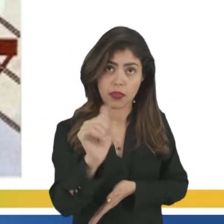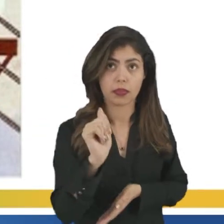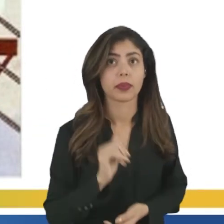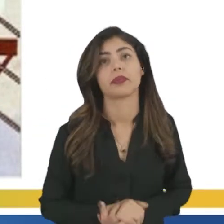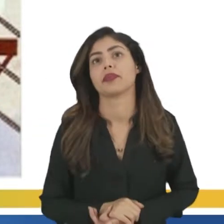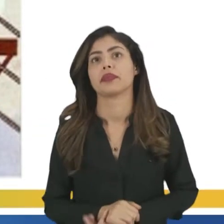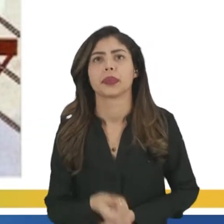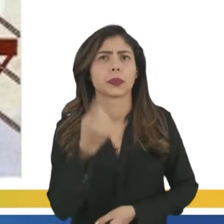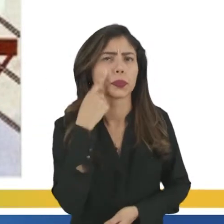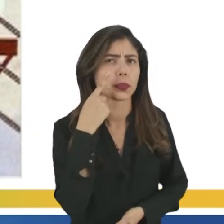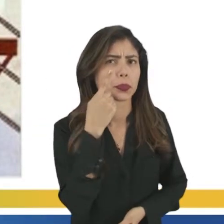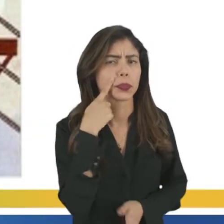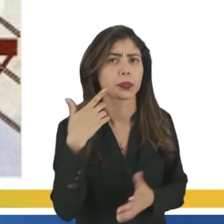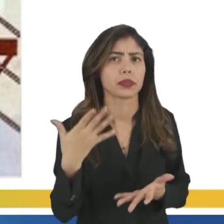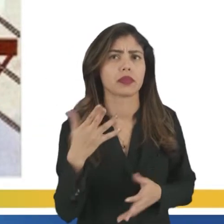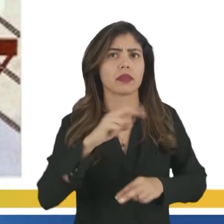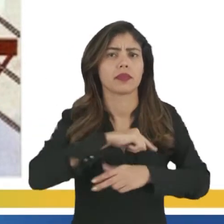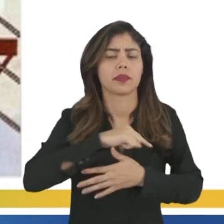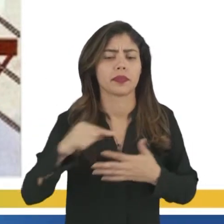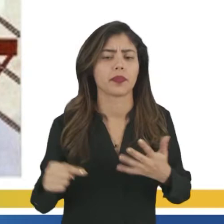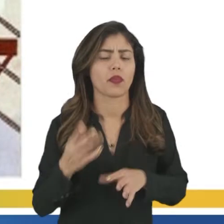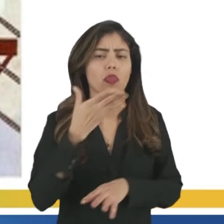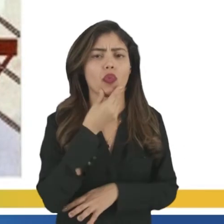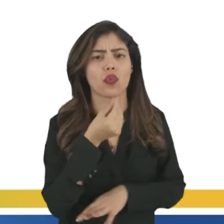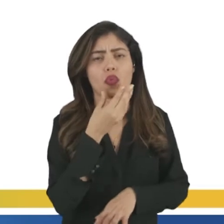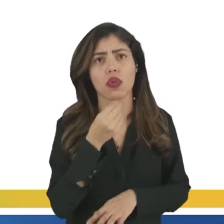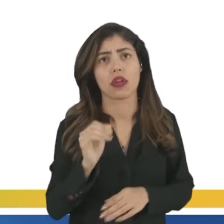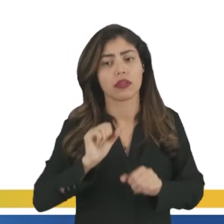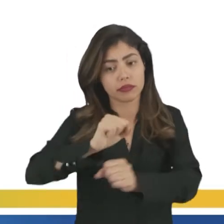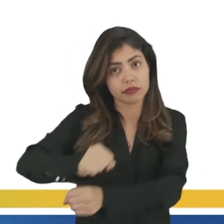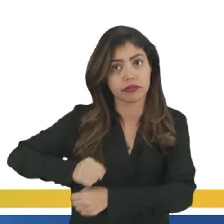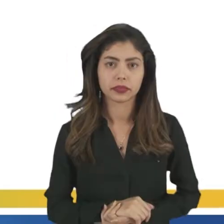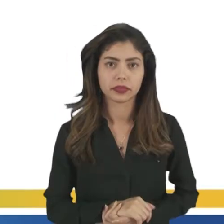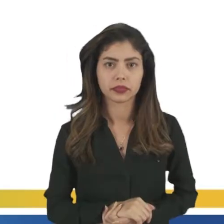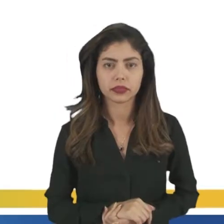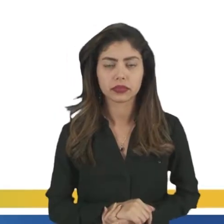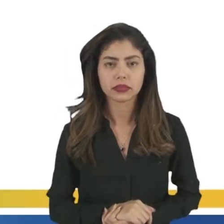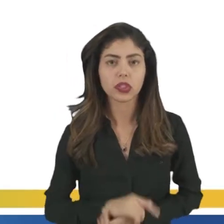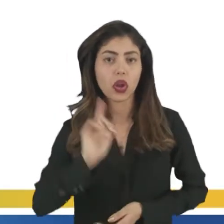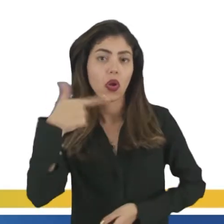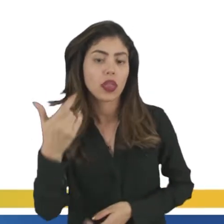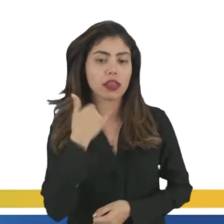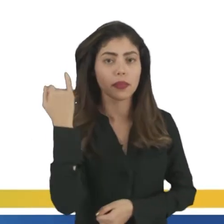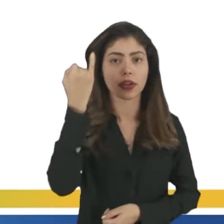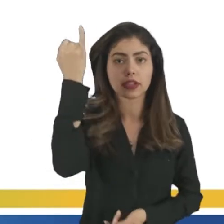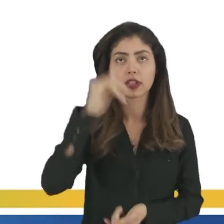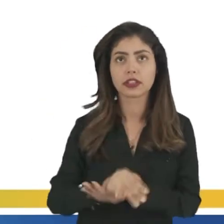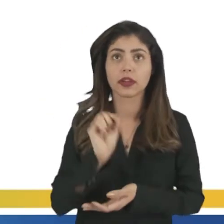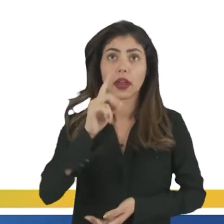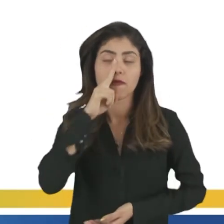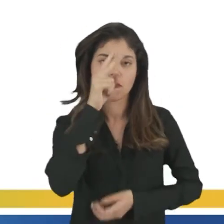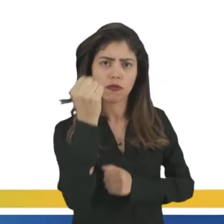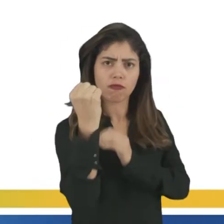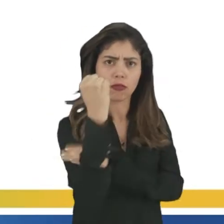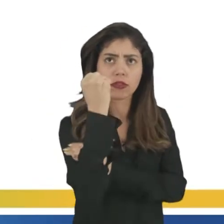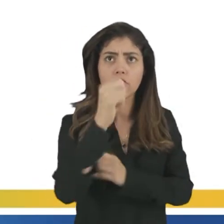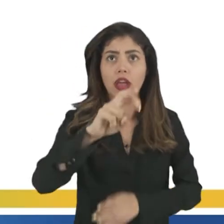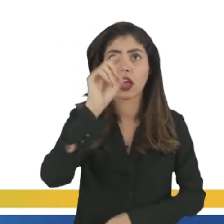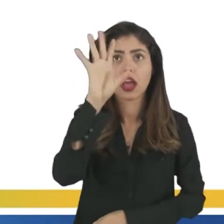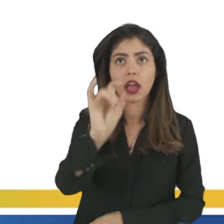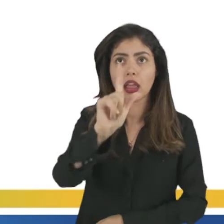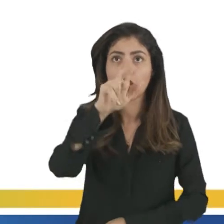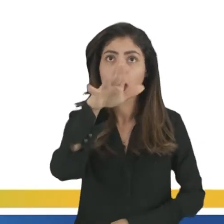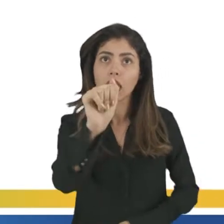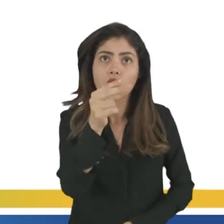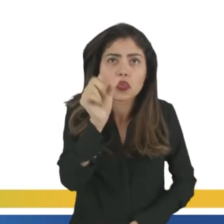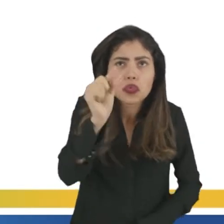observe aí, nessa imagem que a gente observa vários homens, né, remando. Outro fator importante era a força bruta, tá? Cada galé